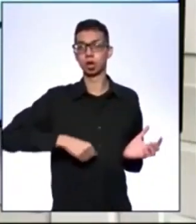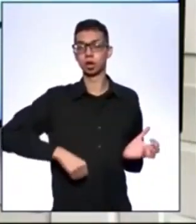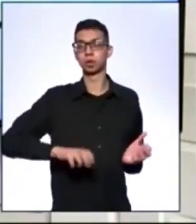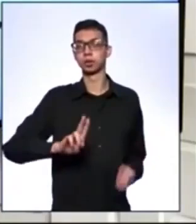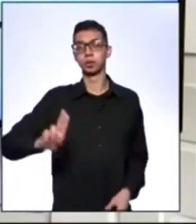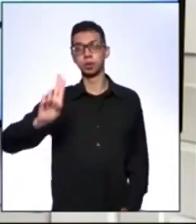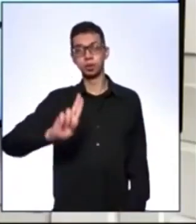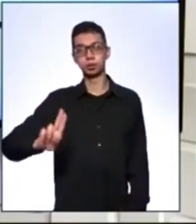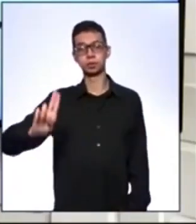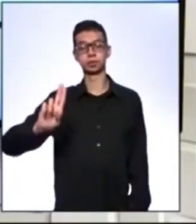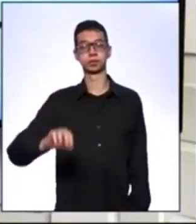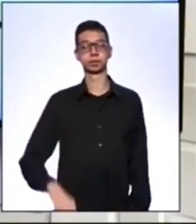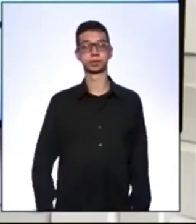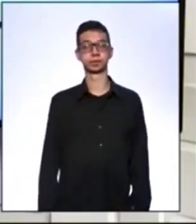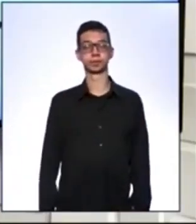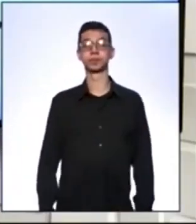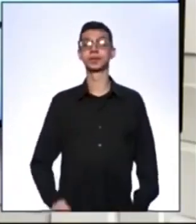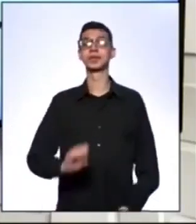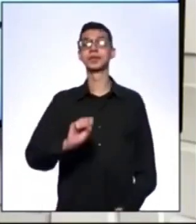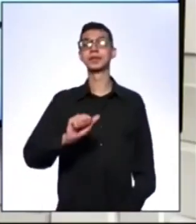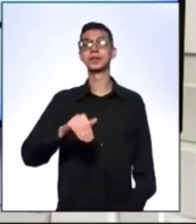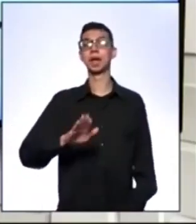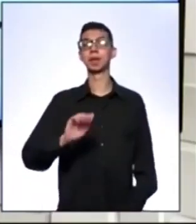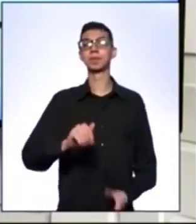Então o samba, quer dizer, a origem do samba